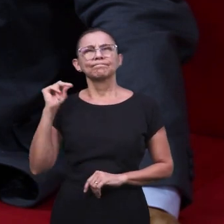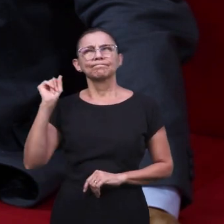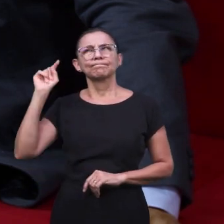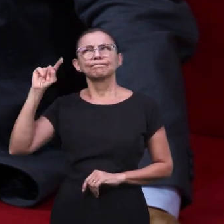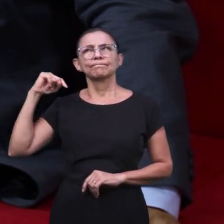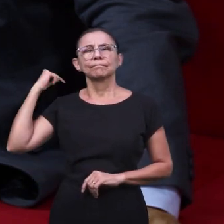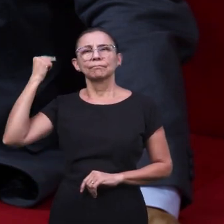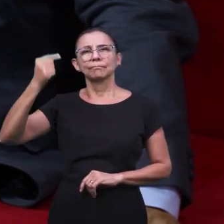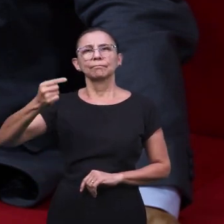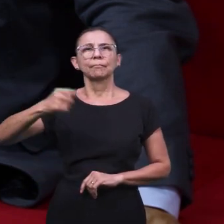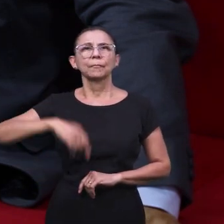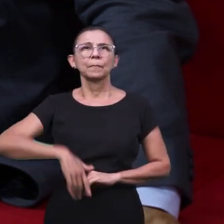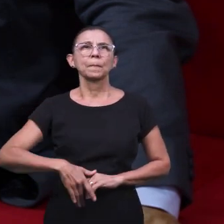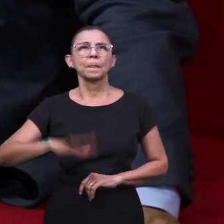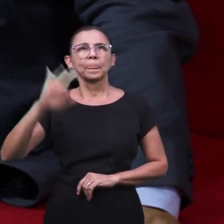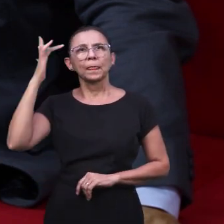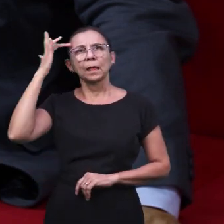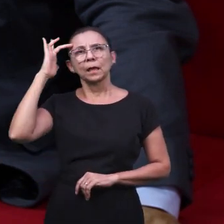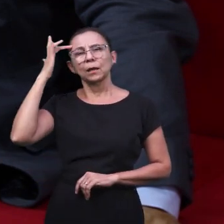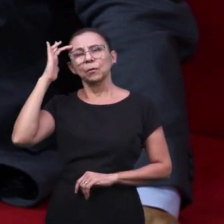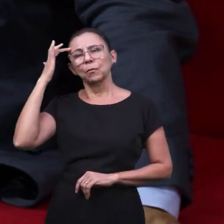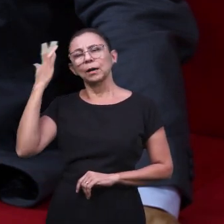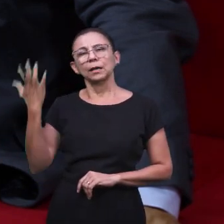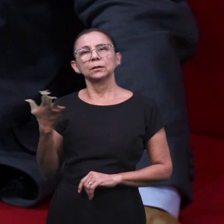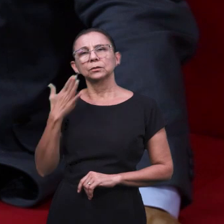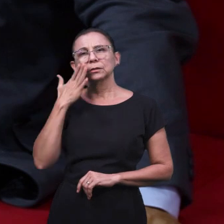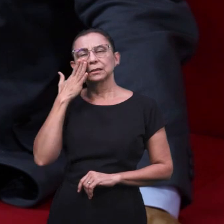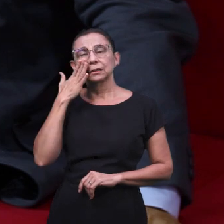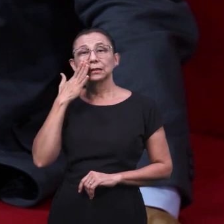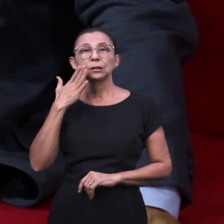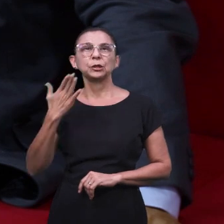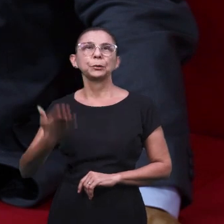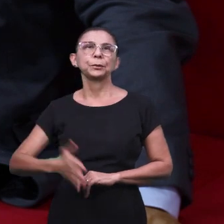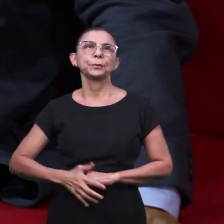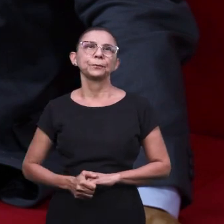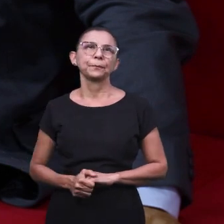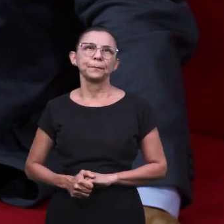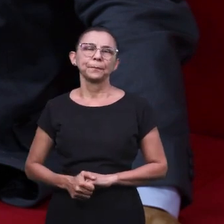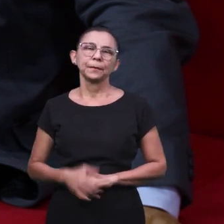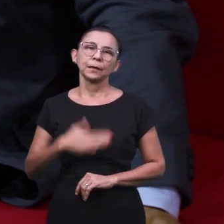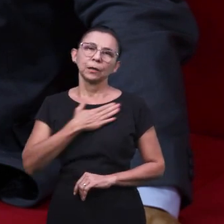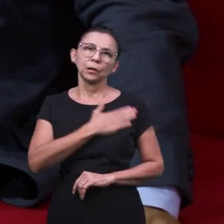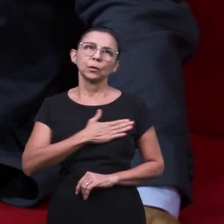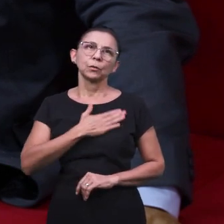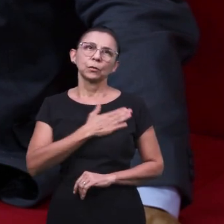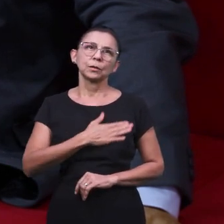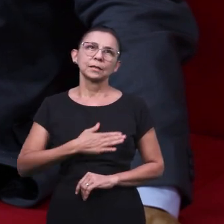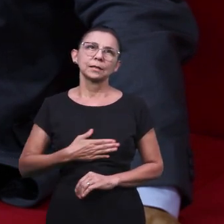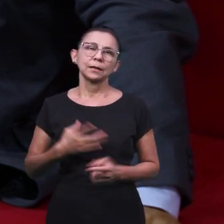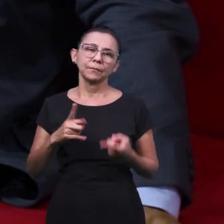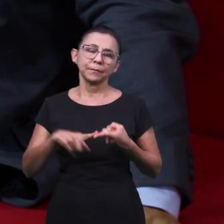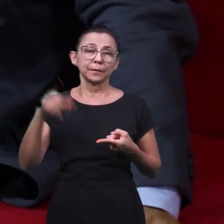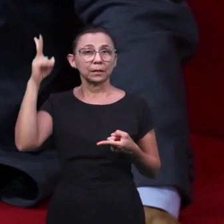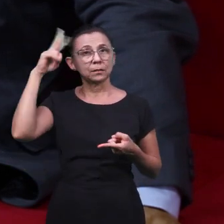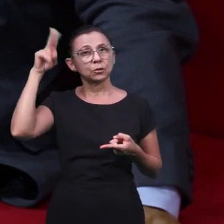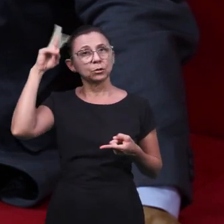que, para mim, essa definição, assim, do que eu gostava. Eu juntei a história que eu gostava, né?